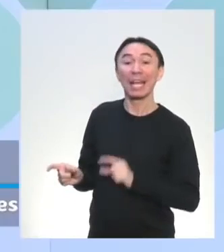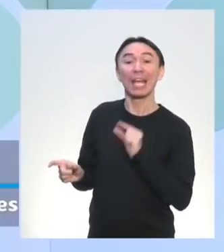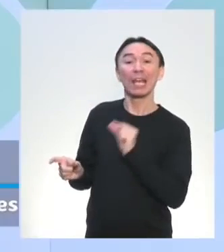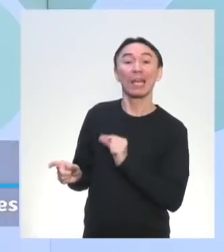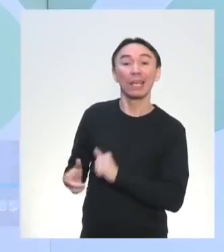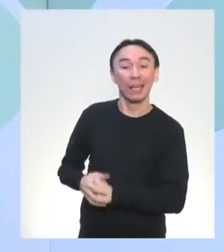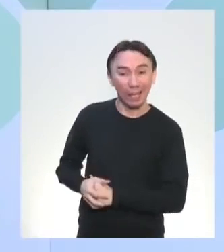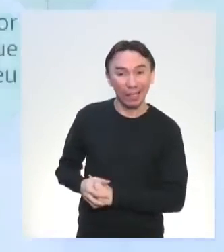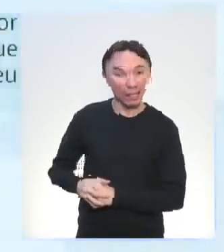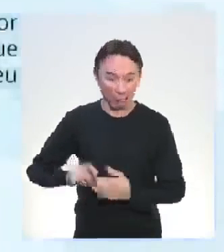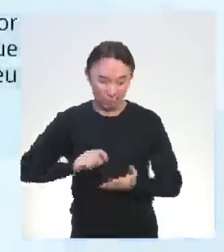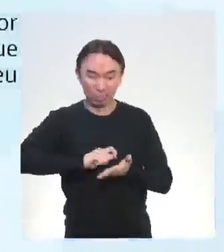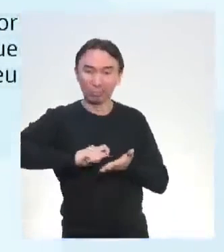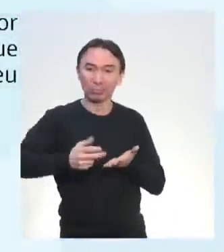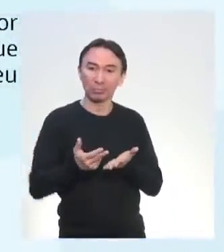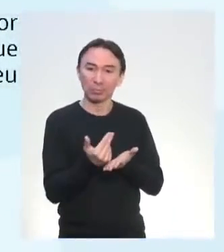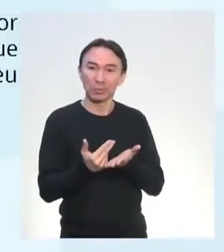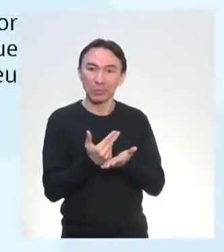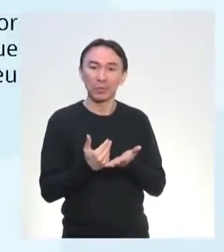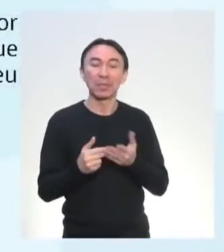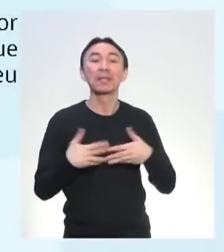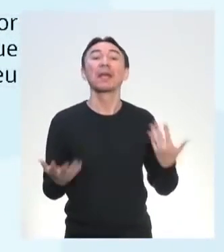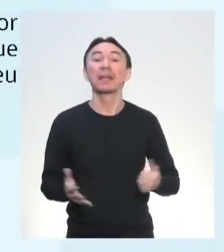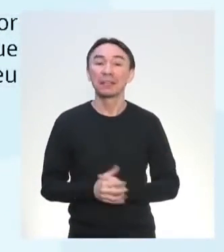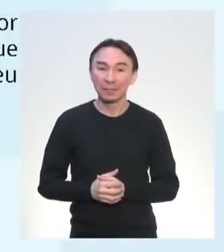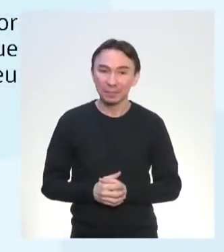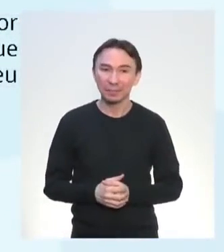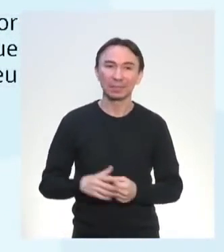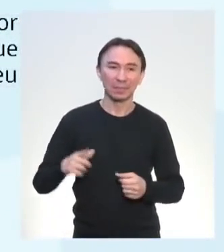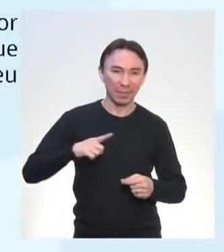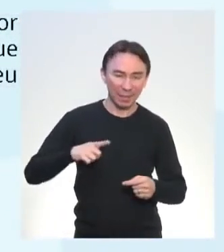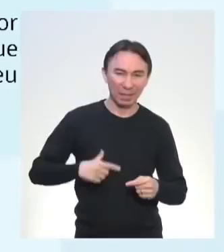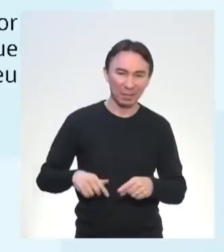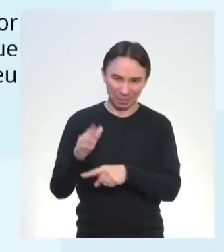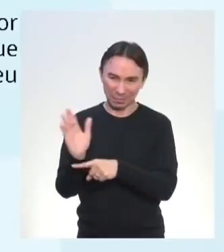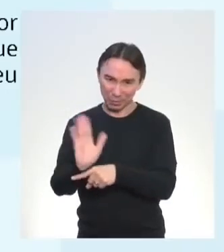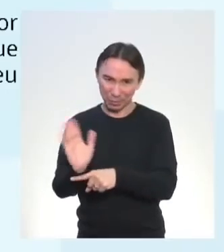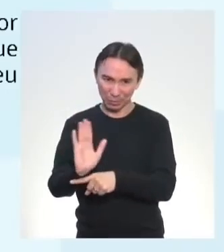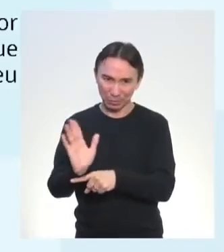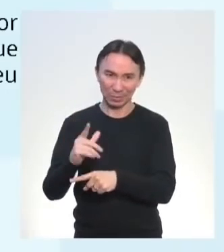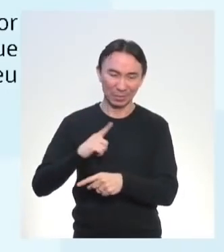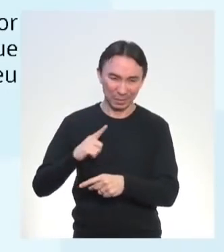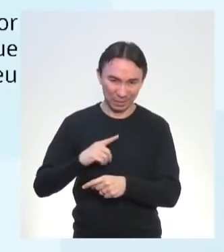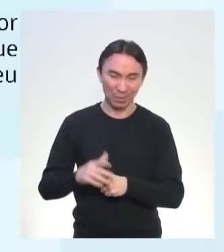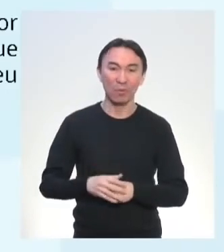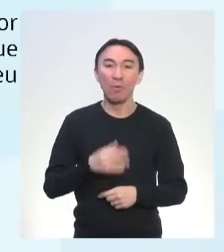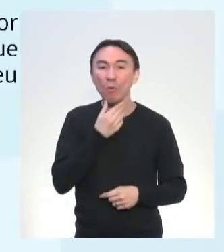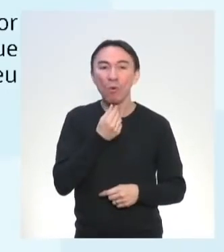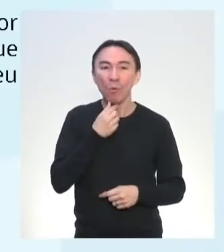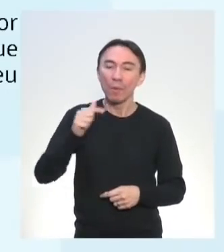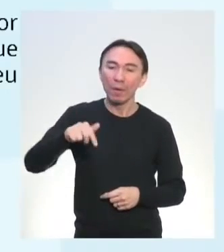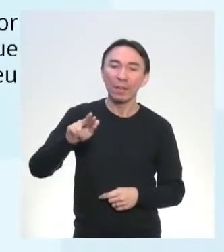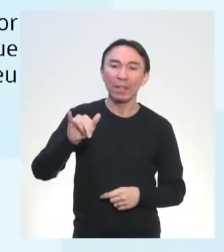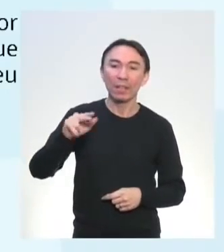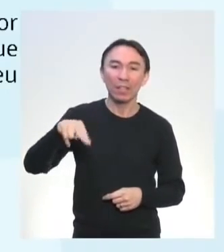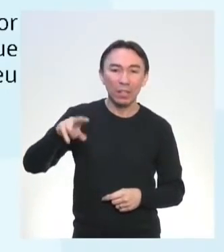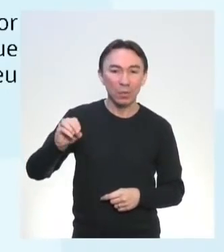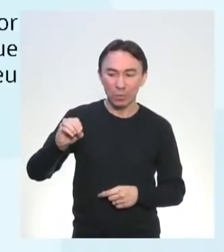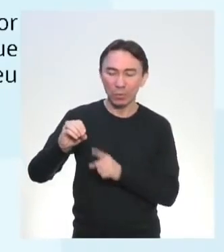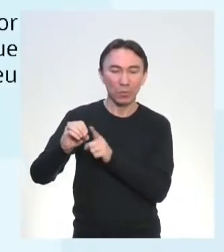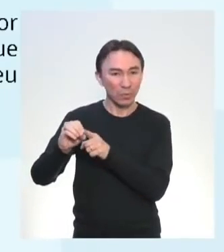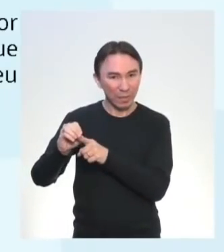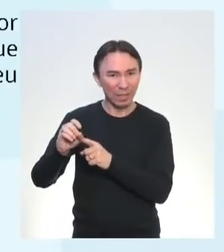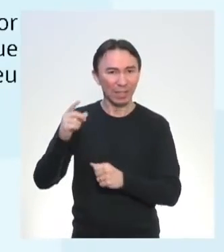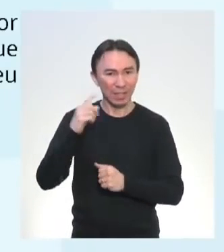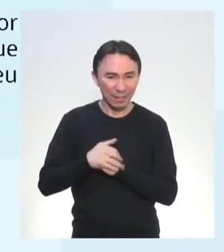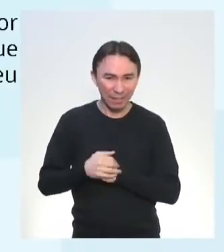slide, olha aí, Temos um vídeo que vai falar sobre o Quino, Que é o cartunista criador da Mafalda, o cartunista